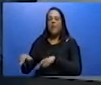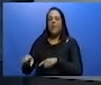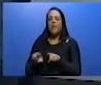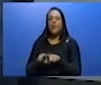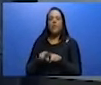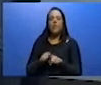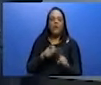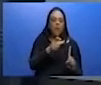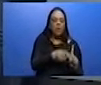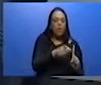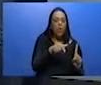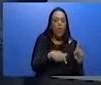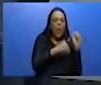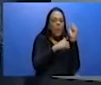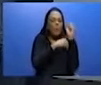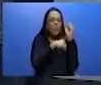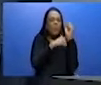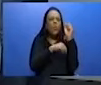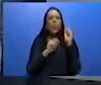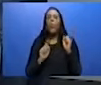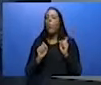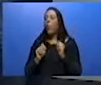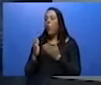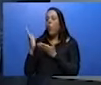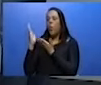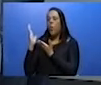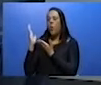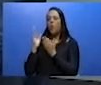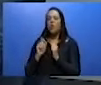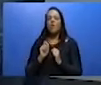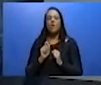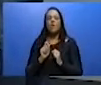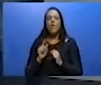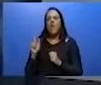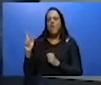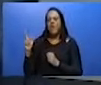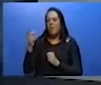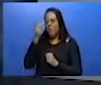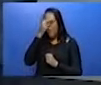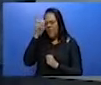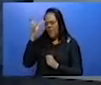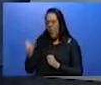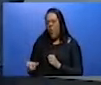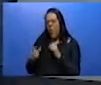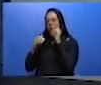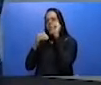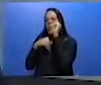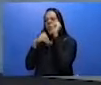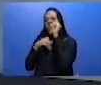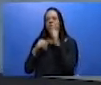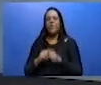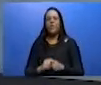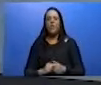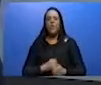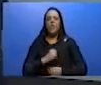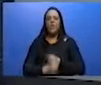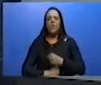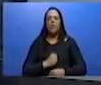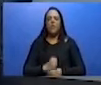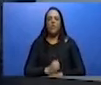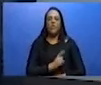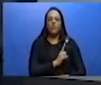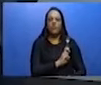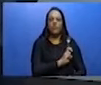misterioso. Quem será? Personagem misterioso. Por volta de 1530,